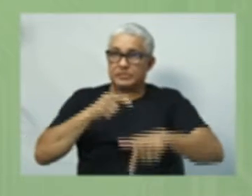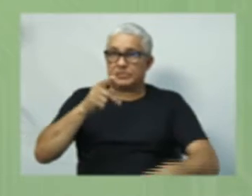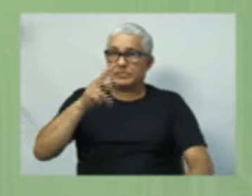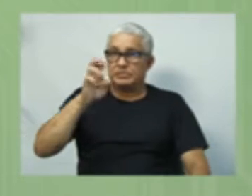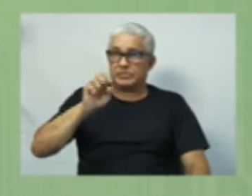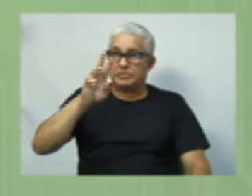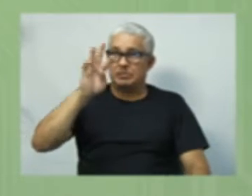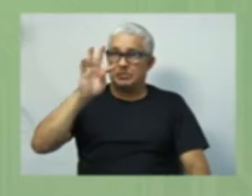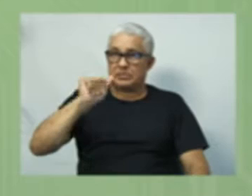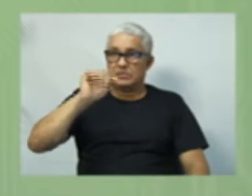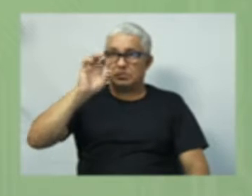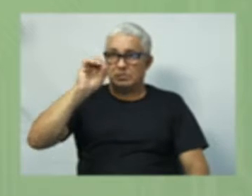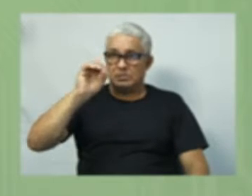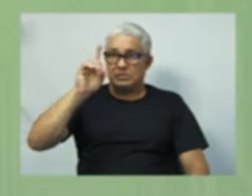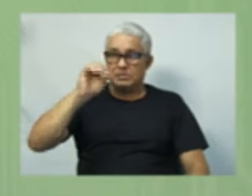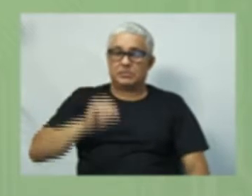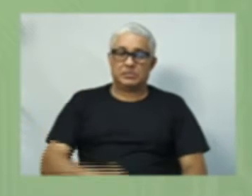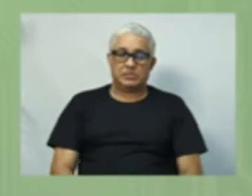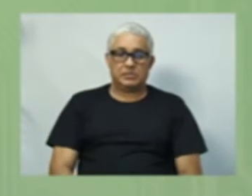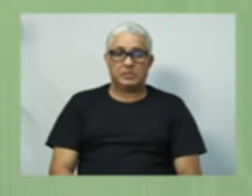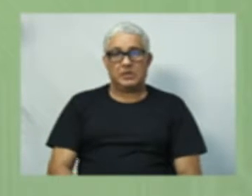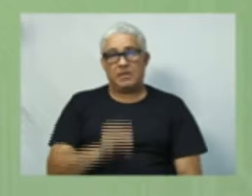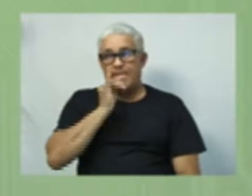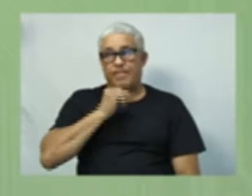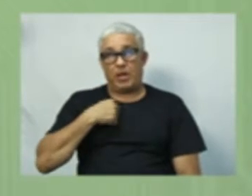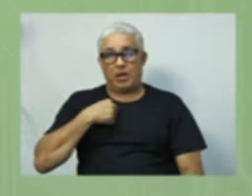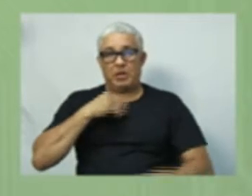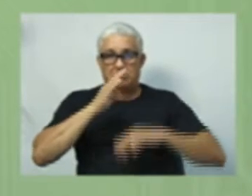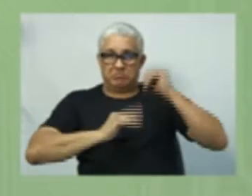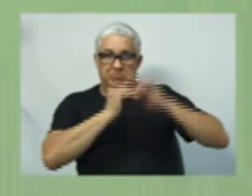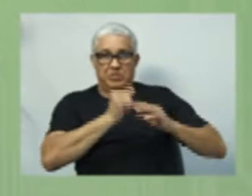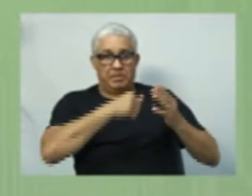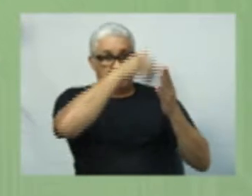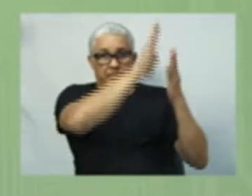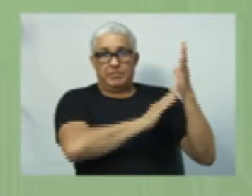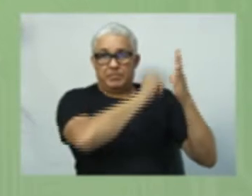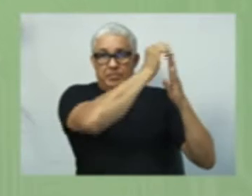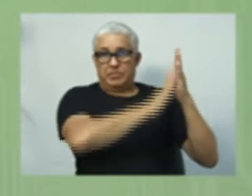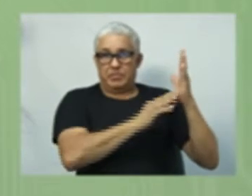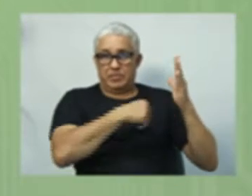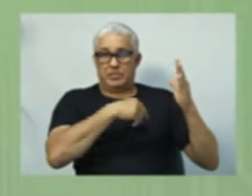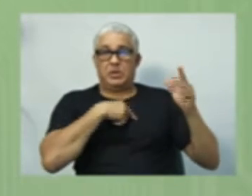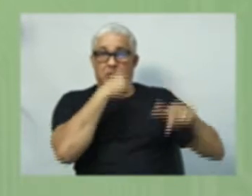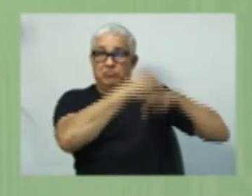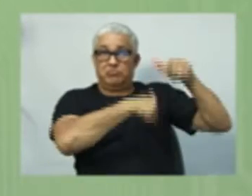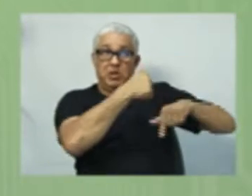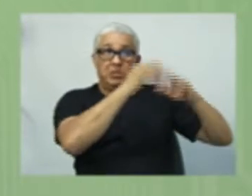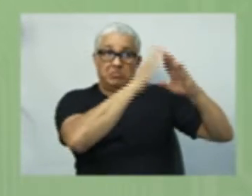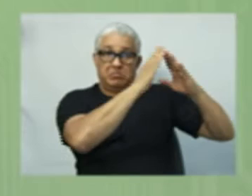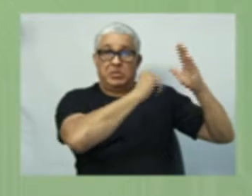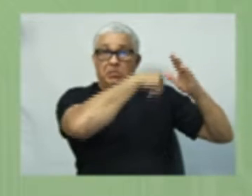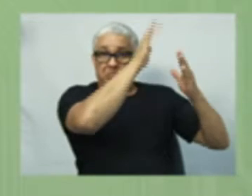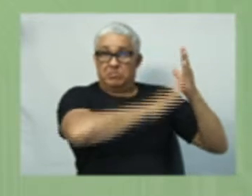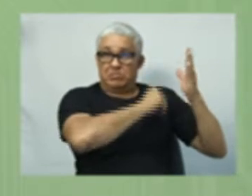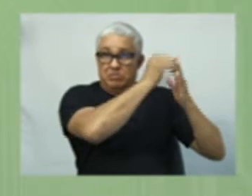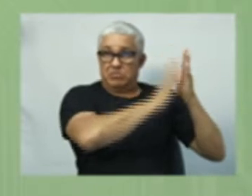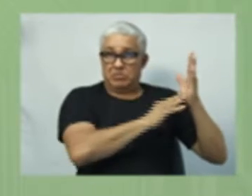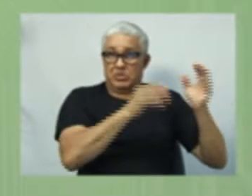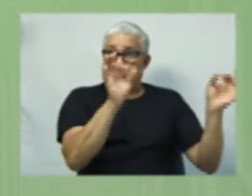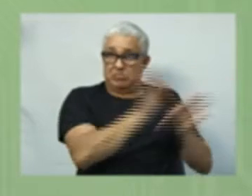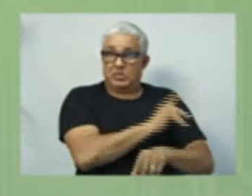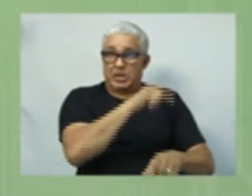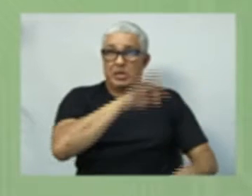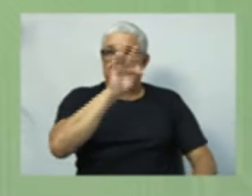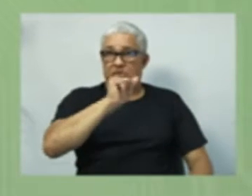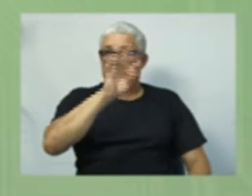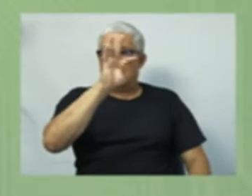Vamos traduzir melhor? Vamos lá. Eu sou um pintor, tenho um serviço. Quando eu prestei o serviço, isso aqui foi o fato